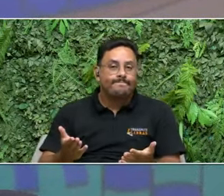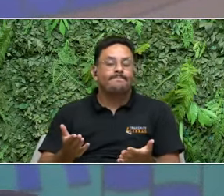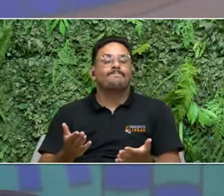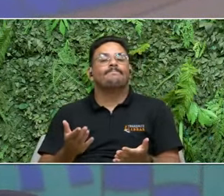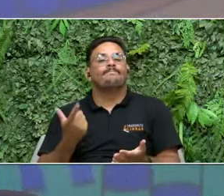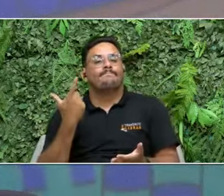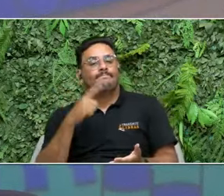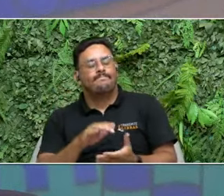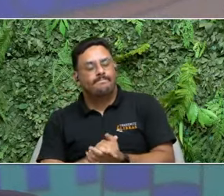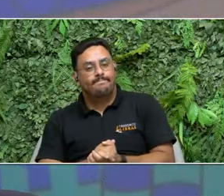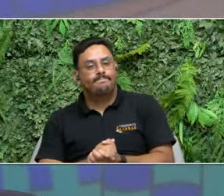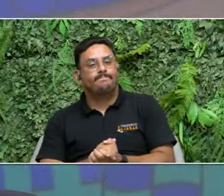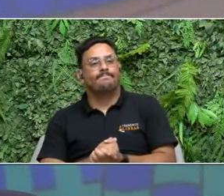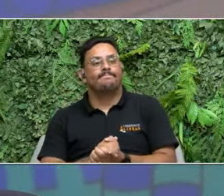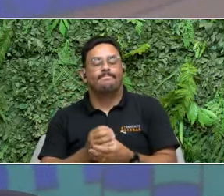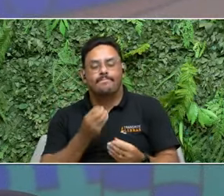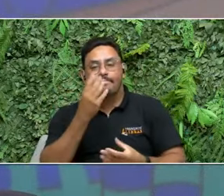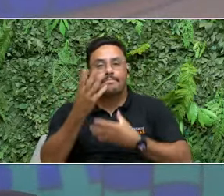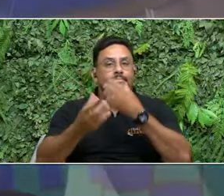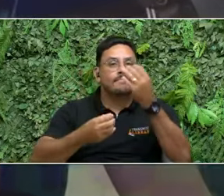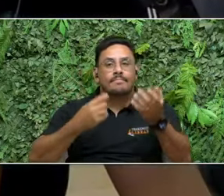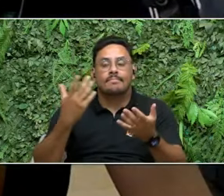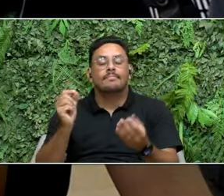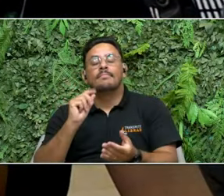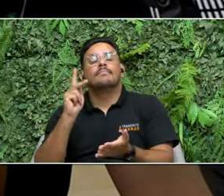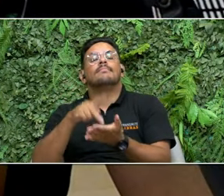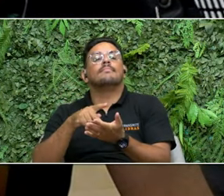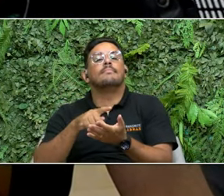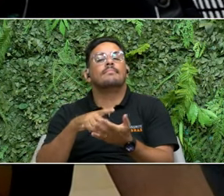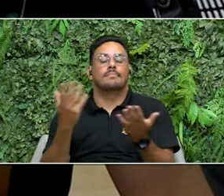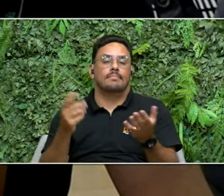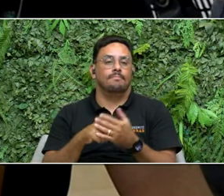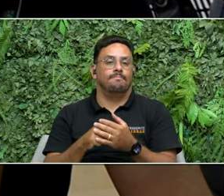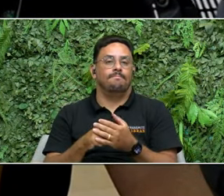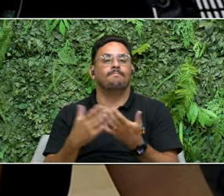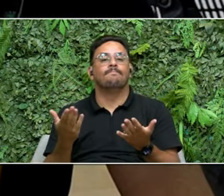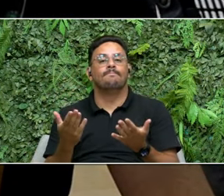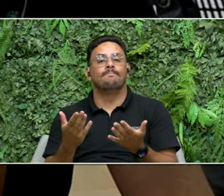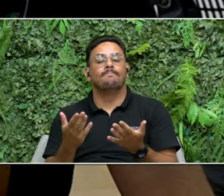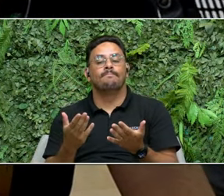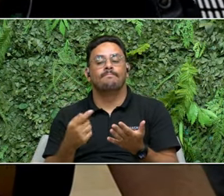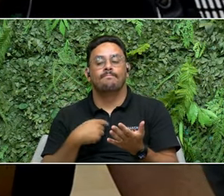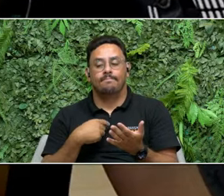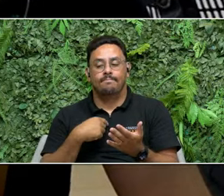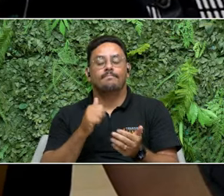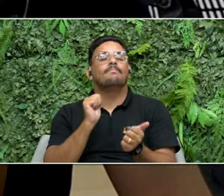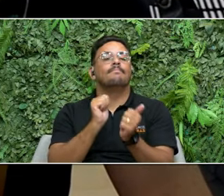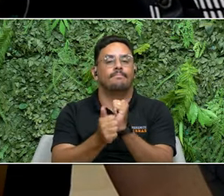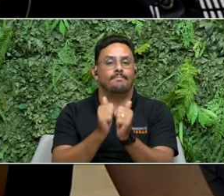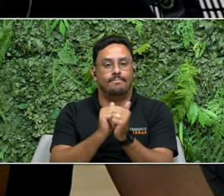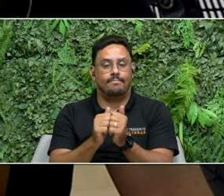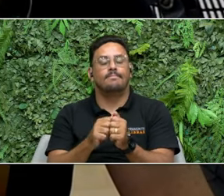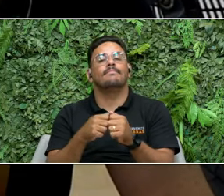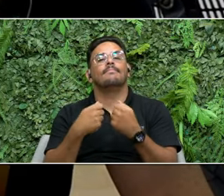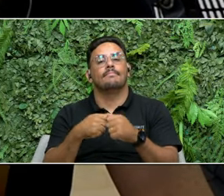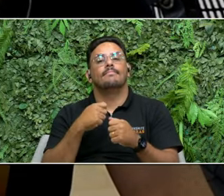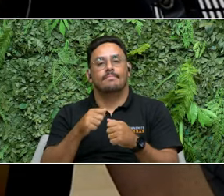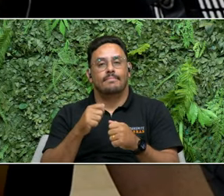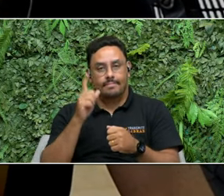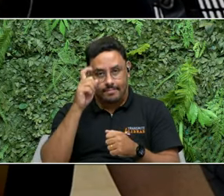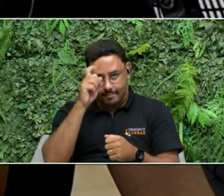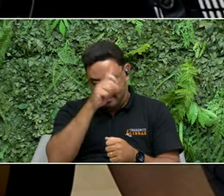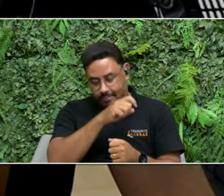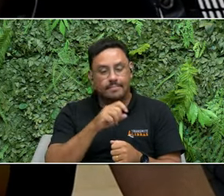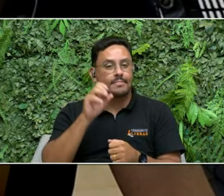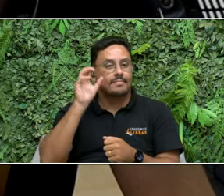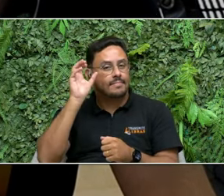ele estava dizendo a verdade não isso aí ô ô Bob o o jogador tem que aquela palavra difícil né de a